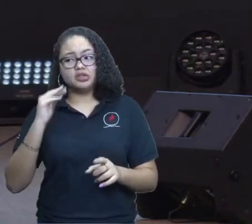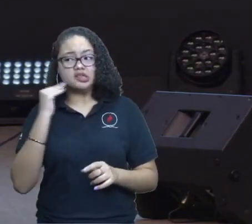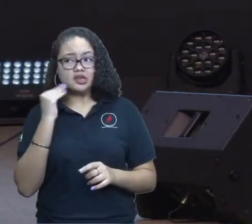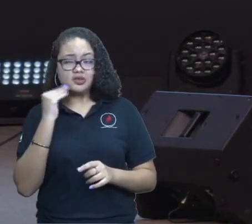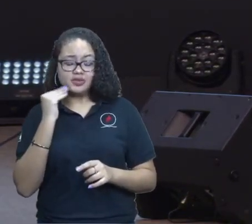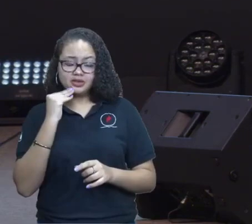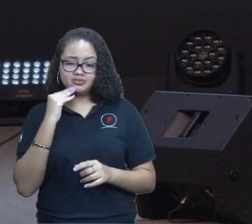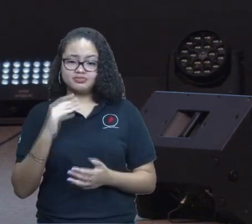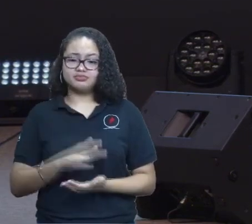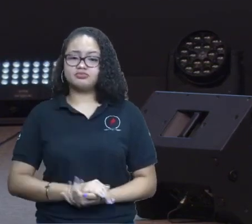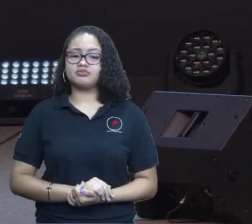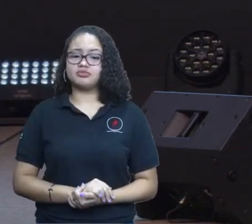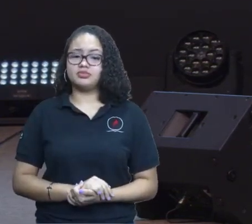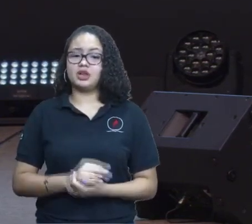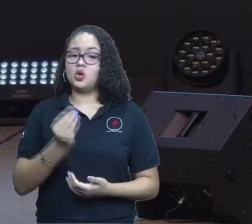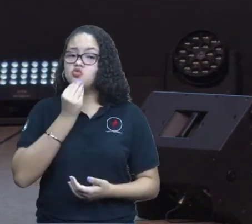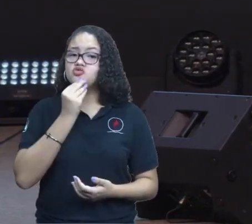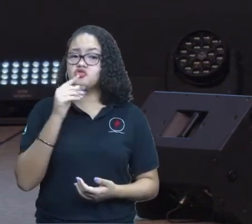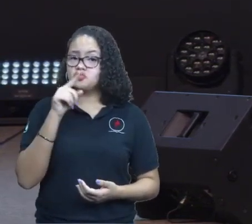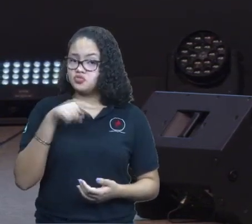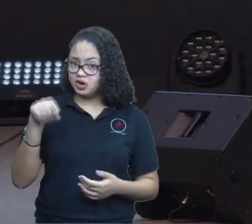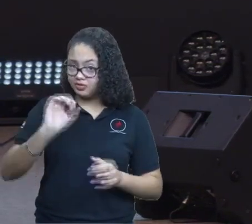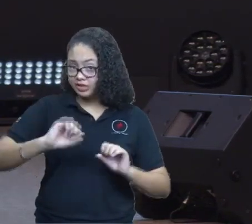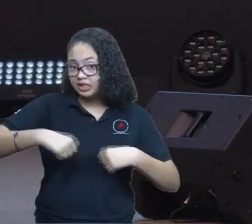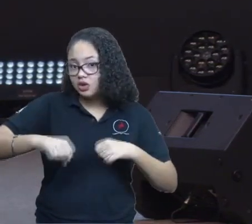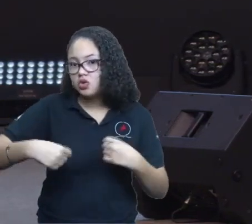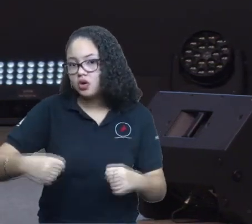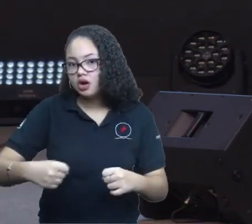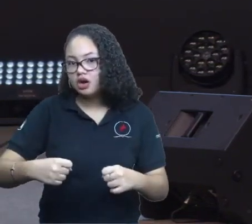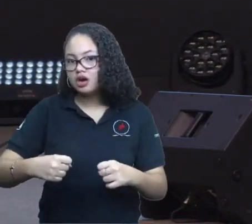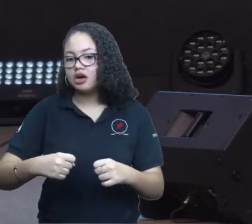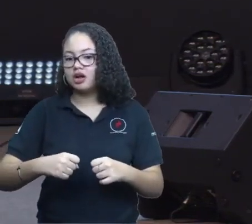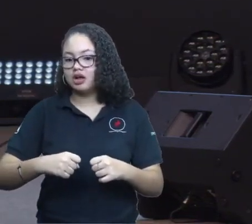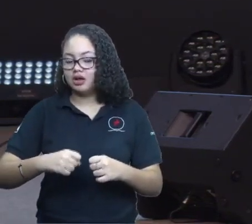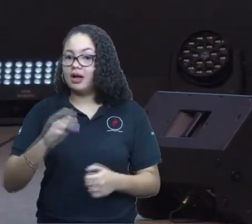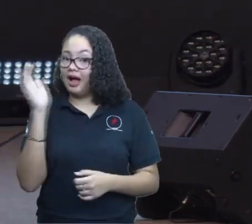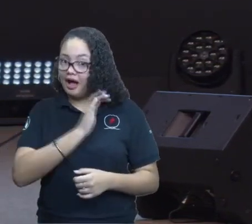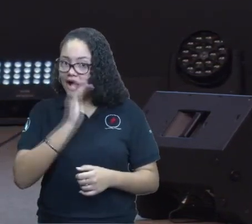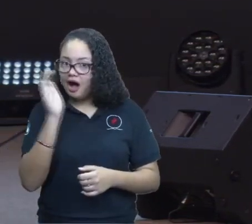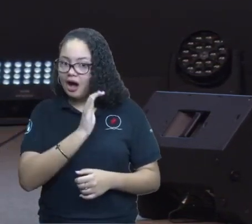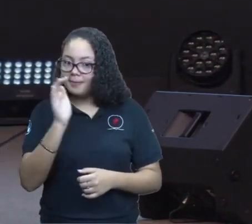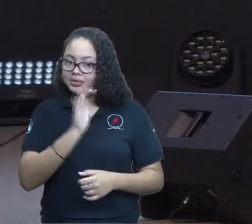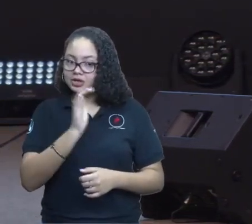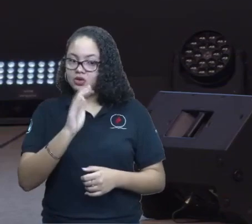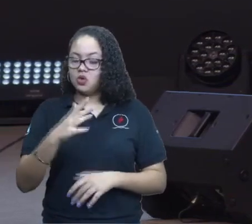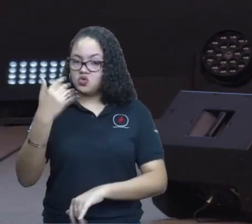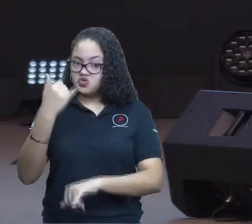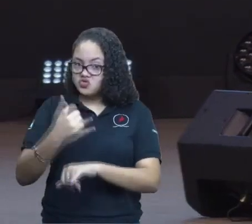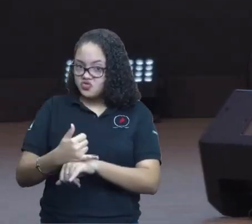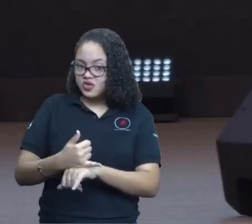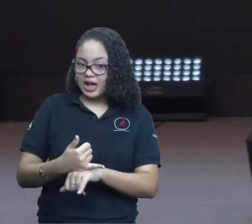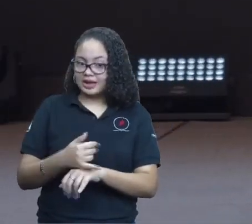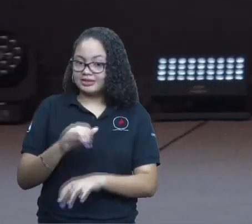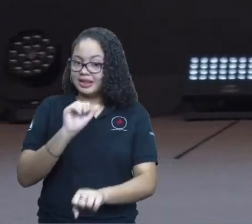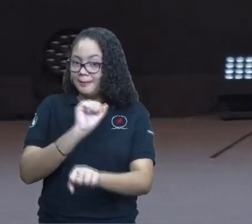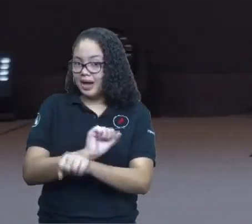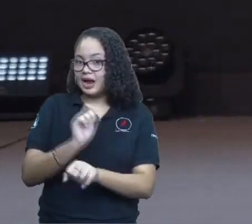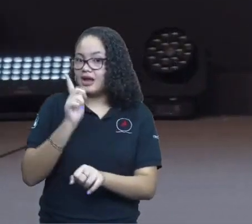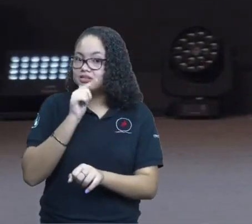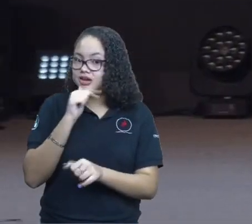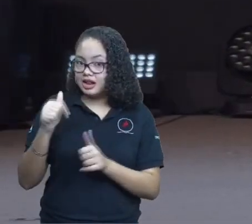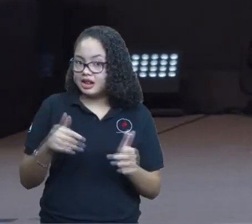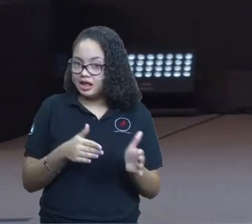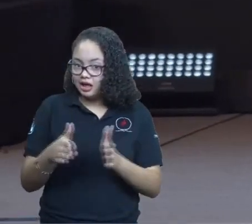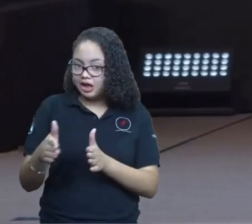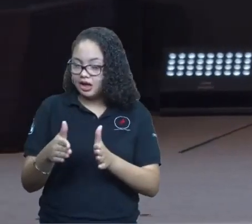coisa um motivo para você correr para você agir sua vida o ferro do Machado tá paradinho lá